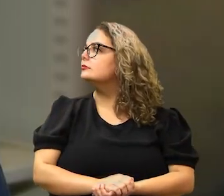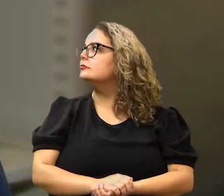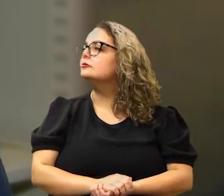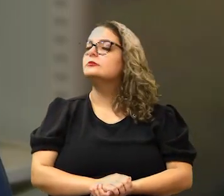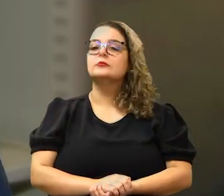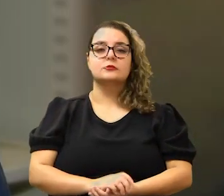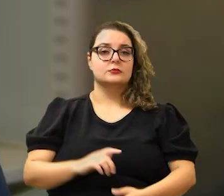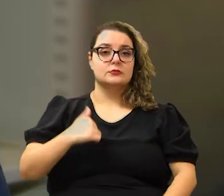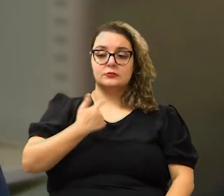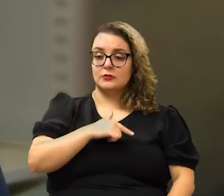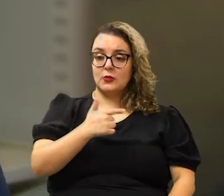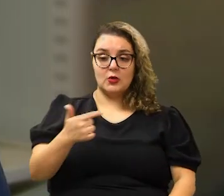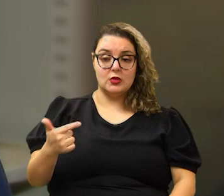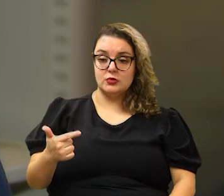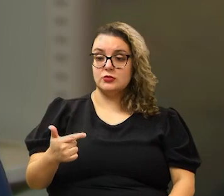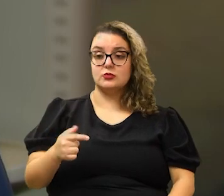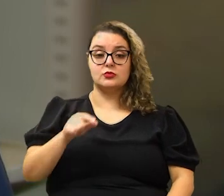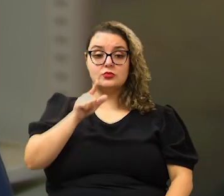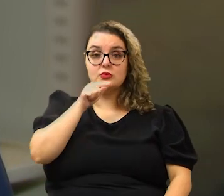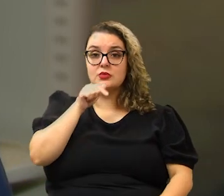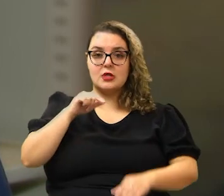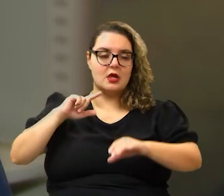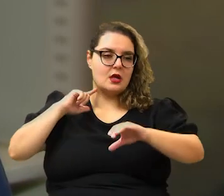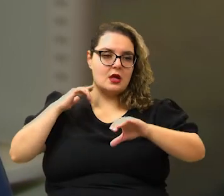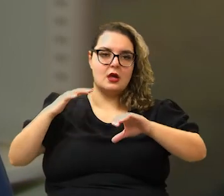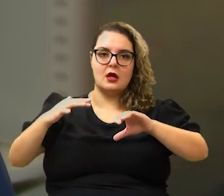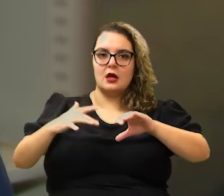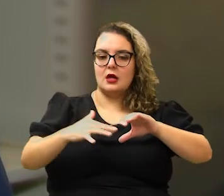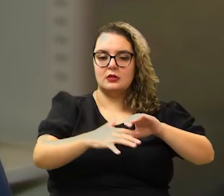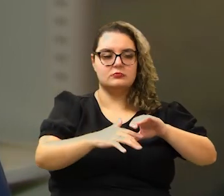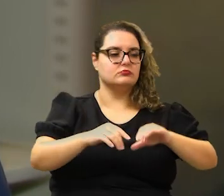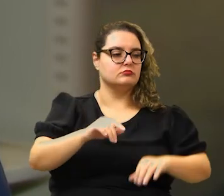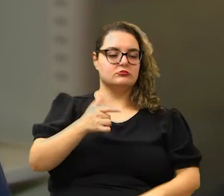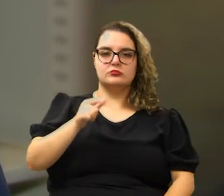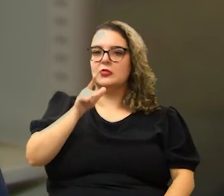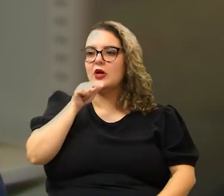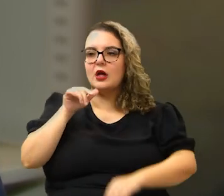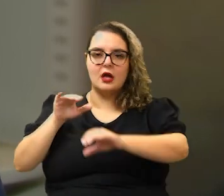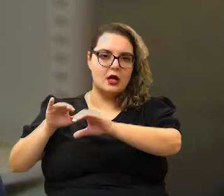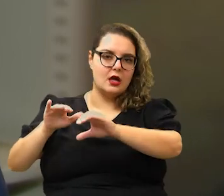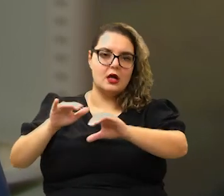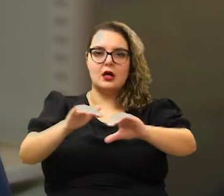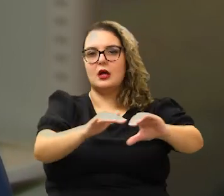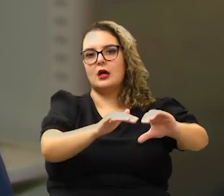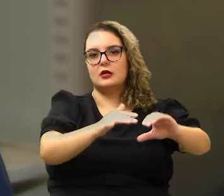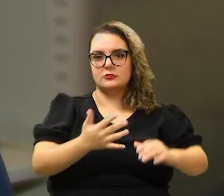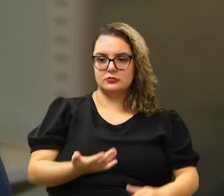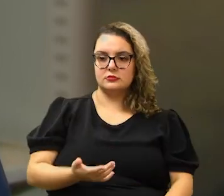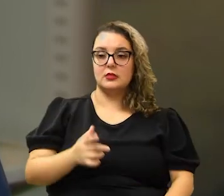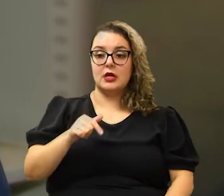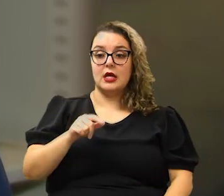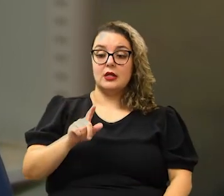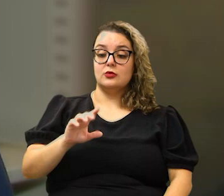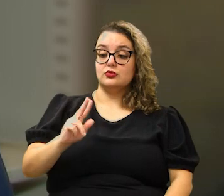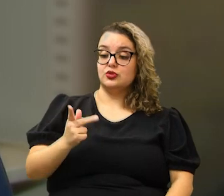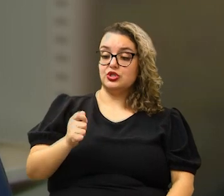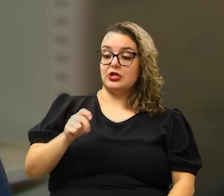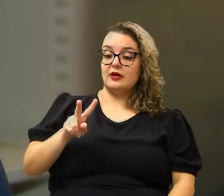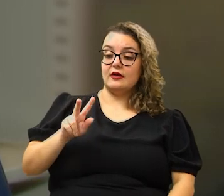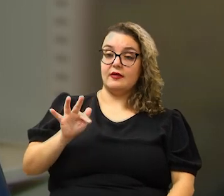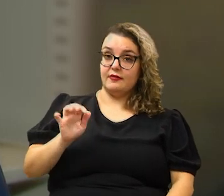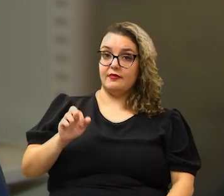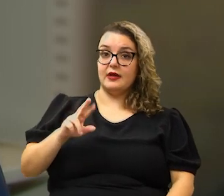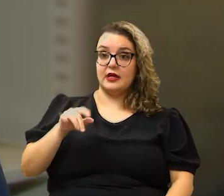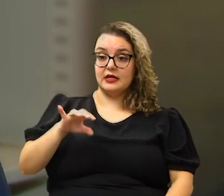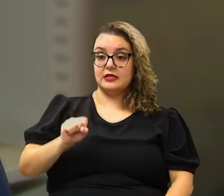A gente não tinha encanada, não tinha essa estrutura que existe hoje em dia. Eram chafarizes, eram